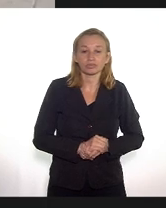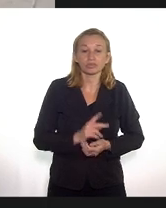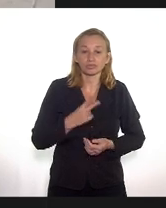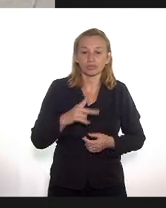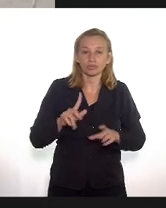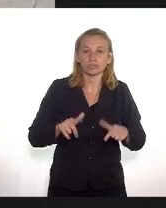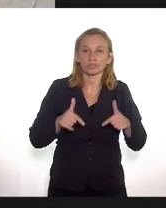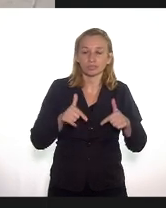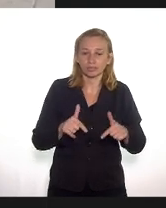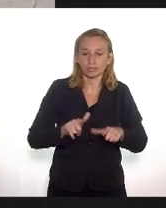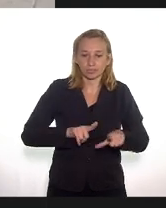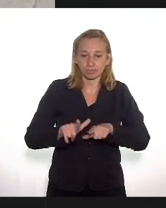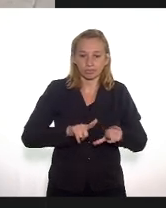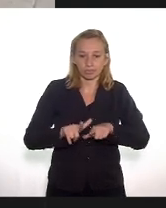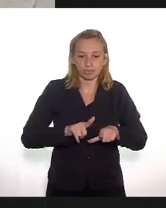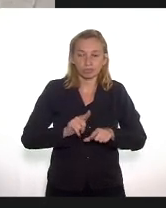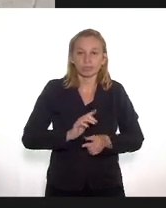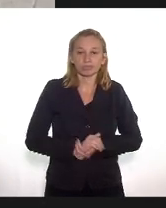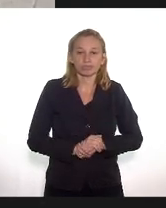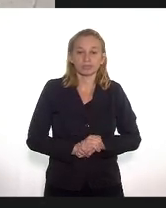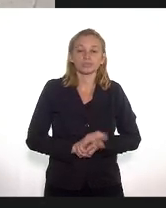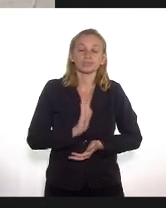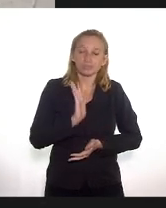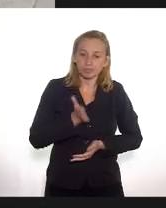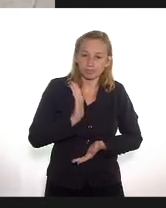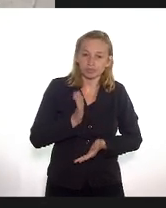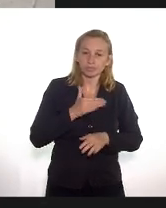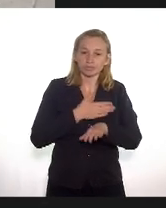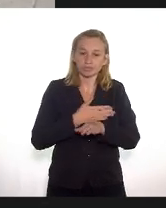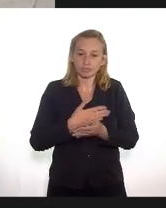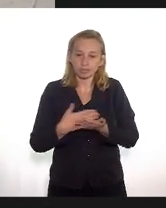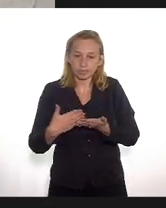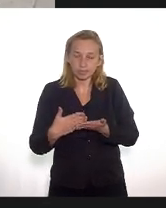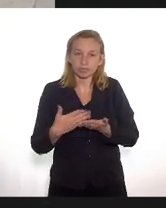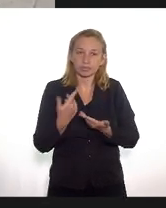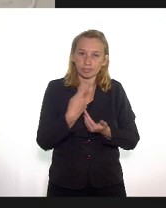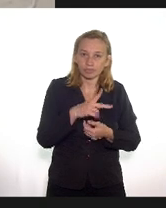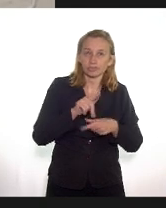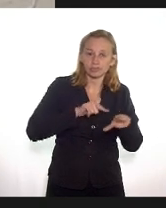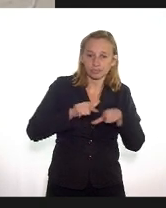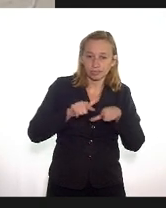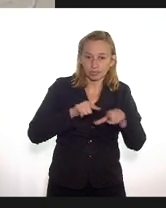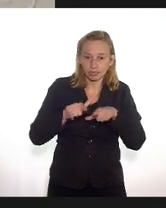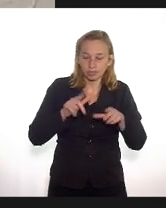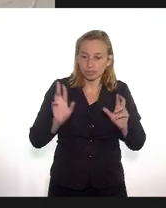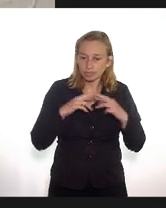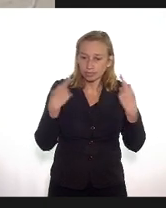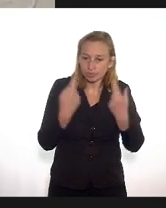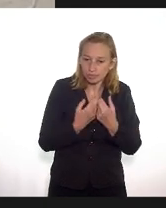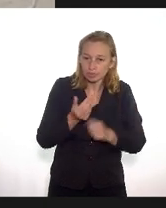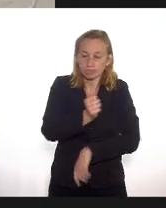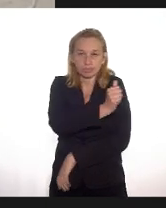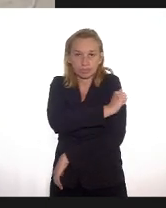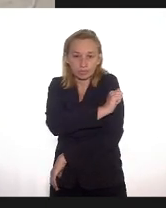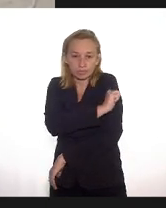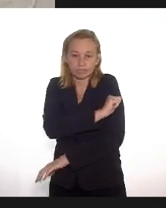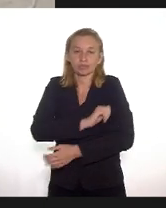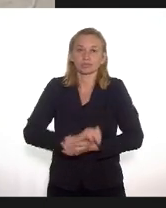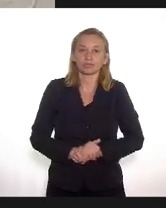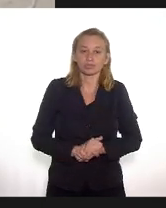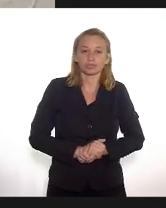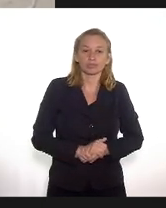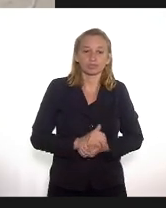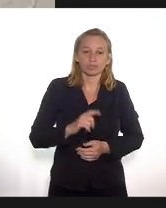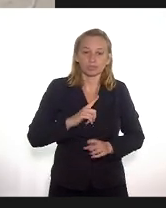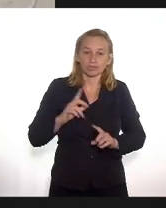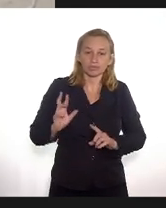atuação, embora ele já tenha começado os seus trabalhos, né, a reunir os alunos para conseguir ter essa